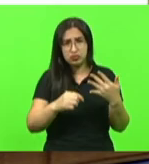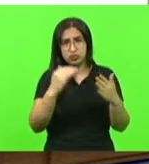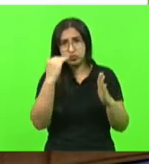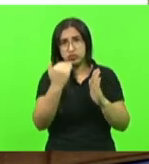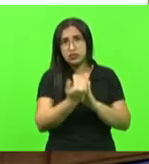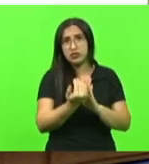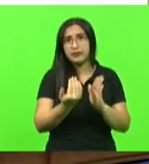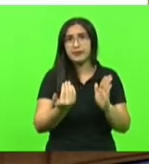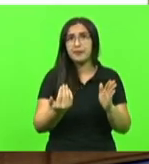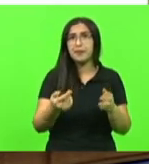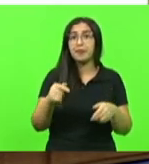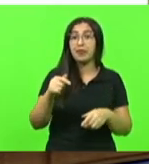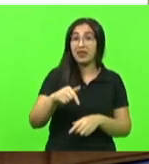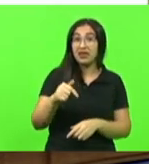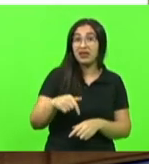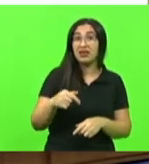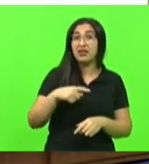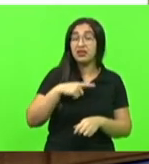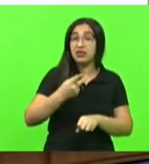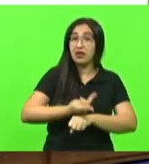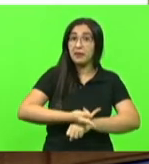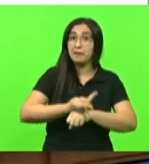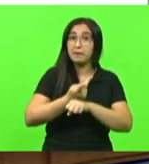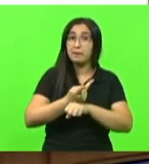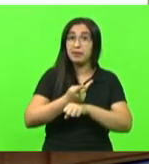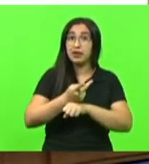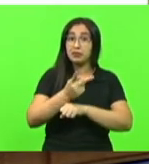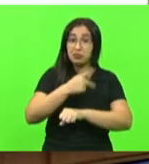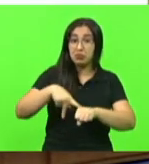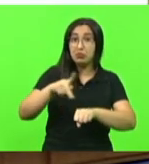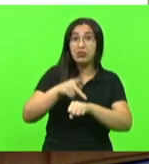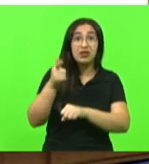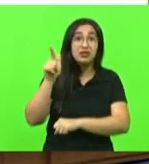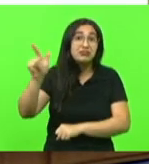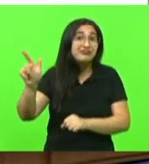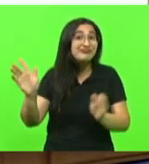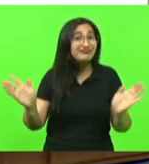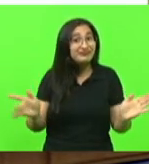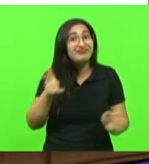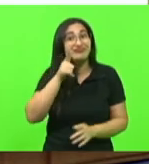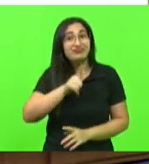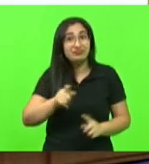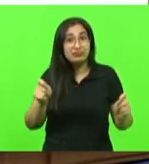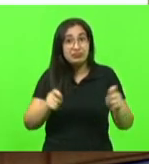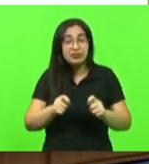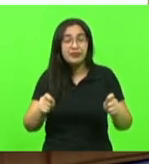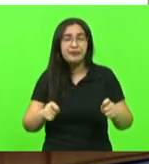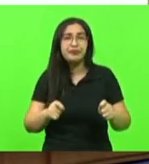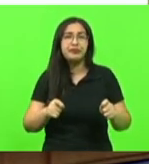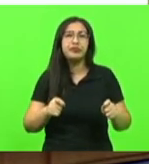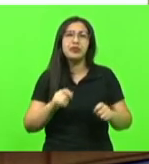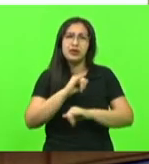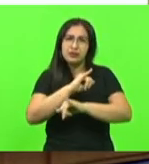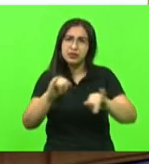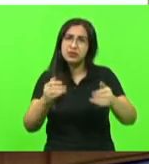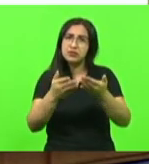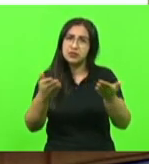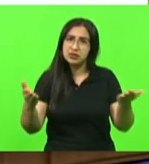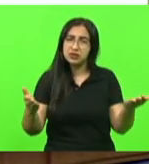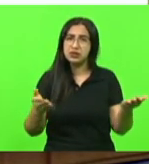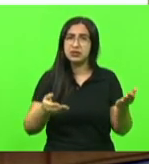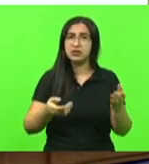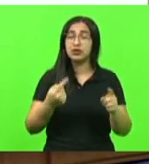premiações internacionais, então acho que cabe a nós fortalecer o nosso produtor rurais, e fica aqui um recado a todos os produtores, porque hoje tem essa